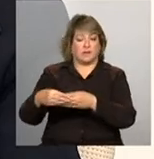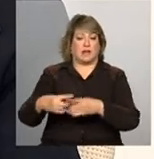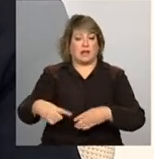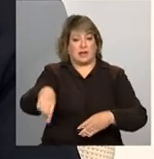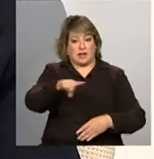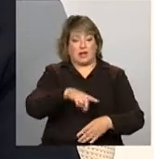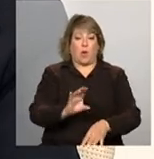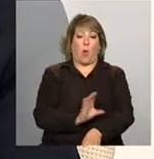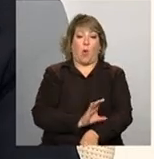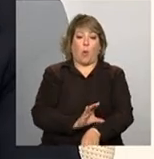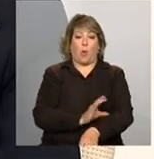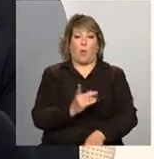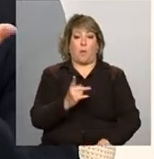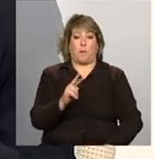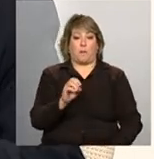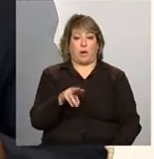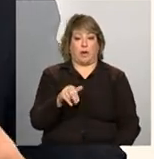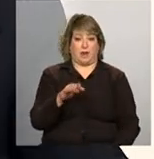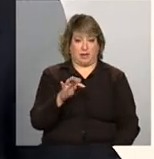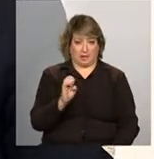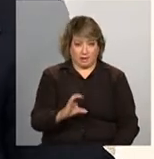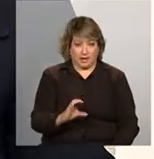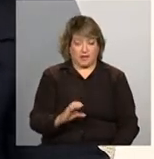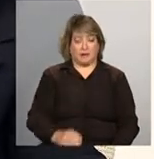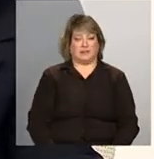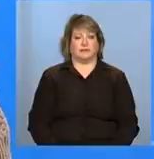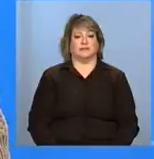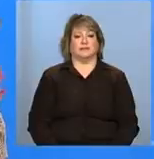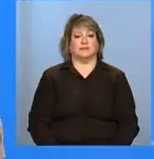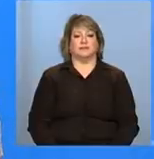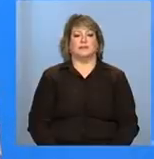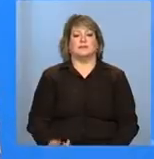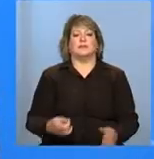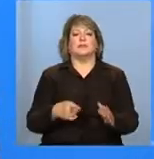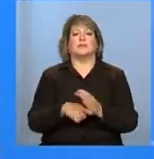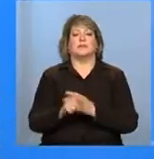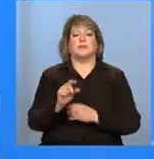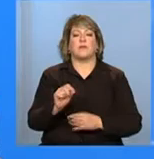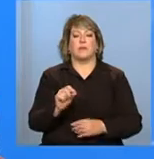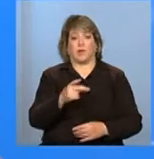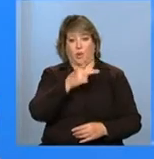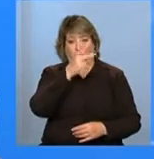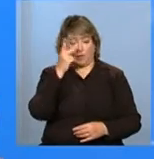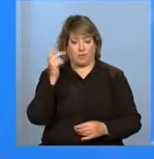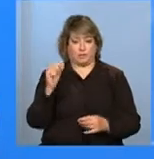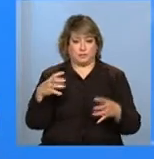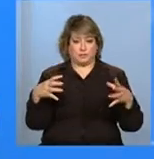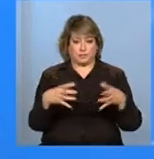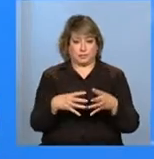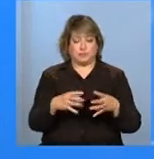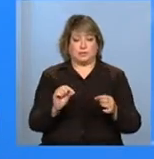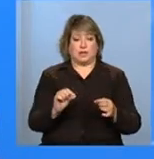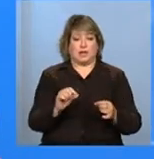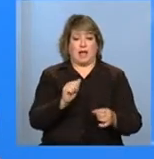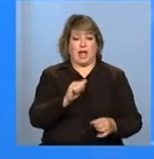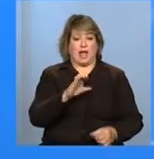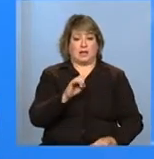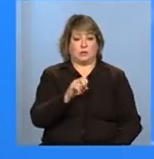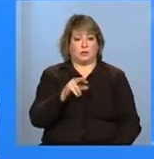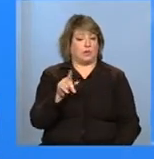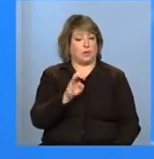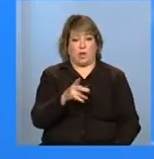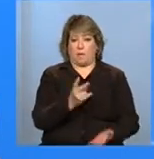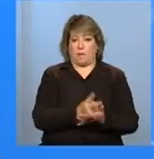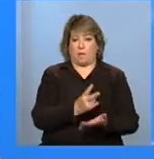aos cursos do Pronatec. Então, necessariamente, o público do Acessuas não é o mesmo do Pronatec.